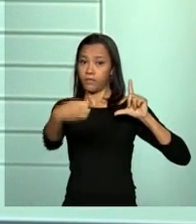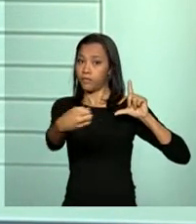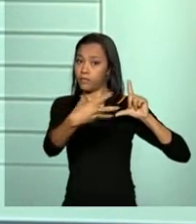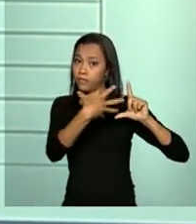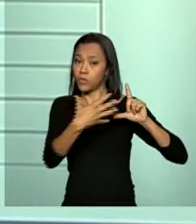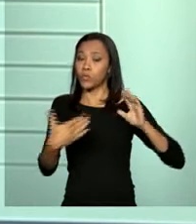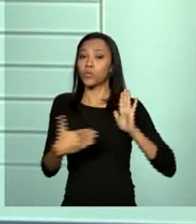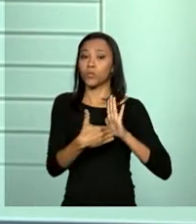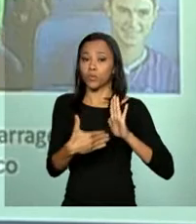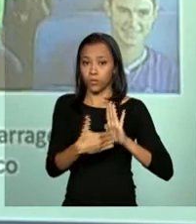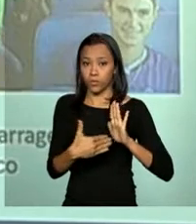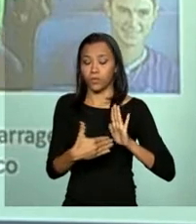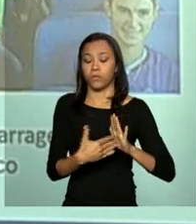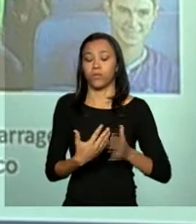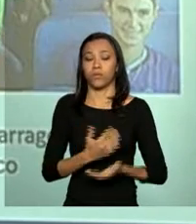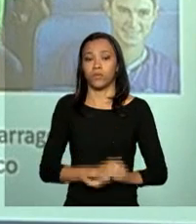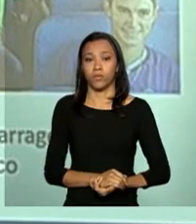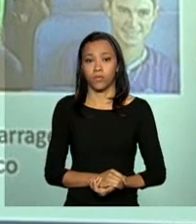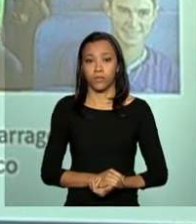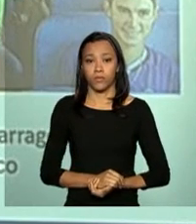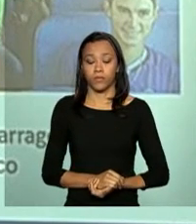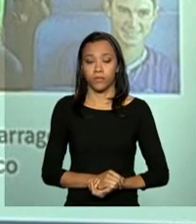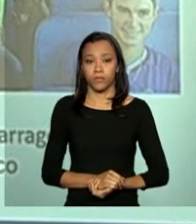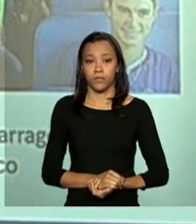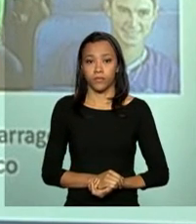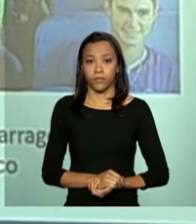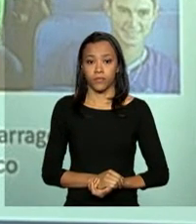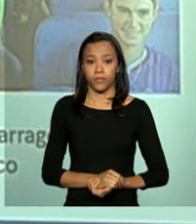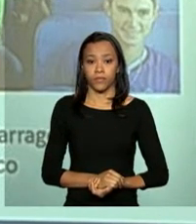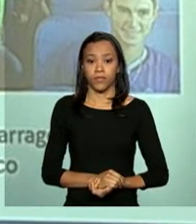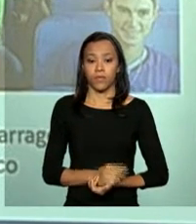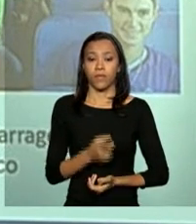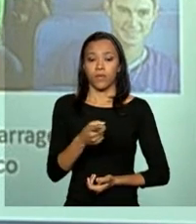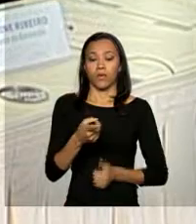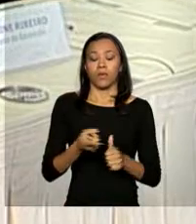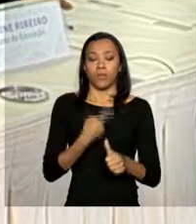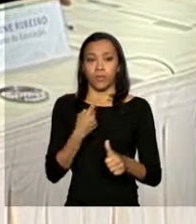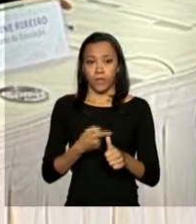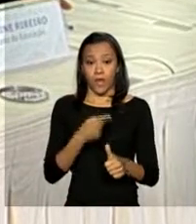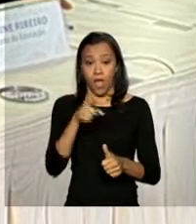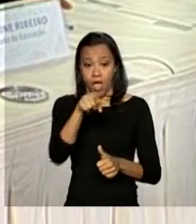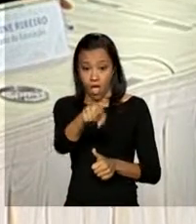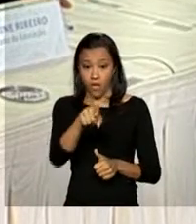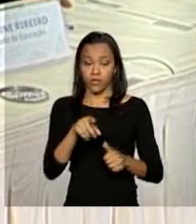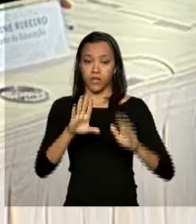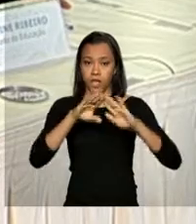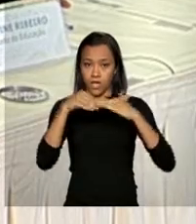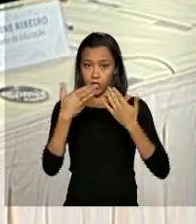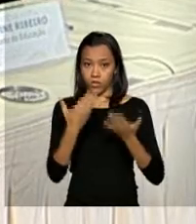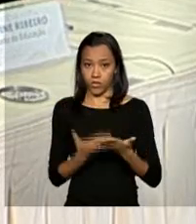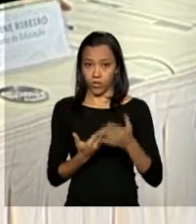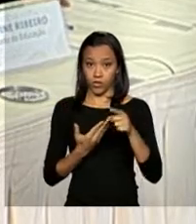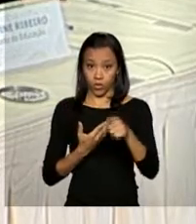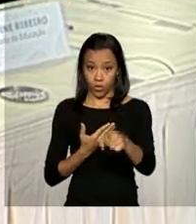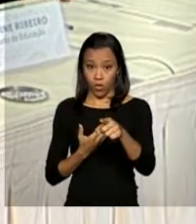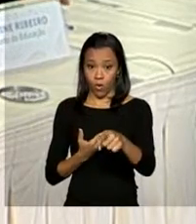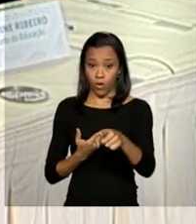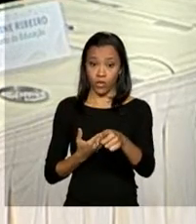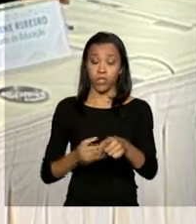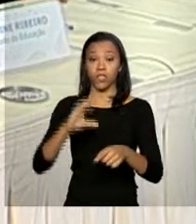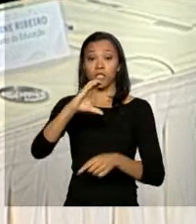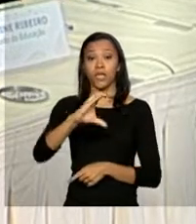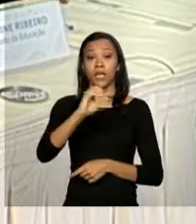último recorte. Bom, primeiro, homenagem ao mérito. Essa é a escola de Caculé. é a melhor